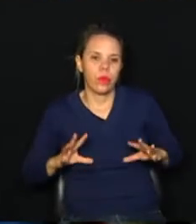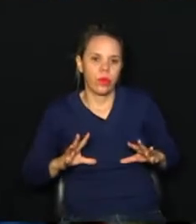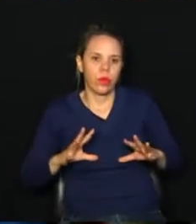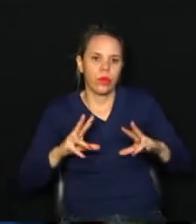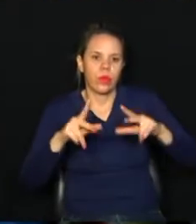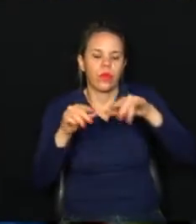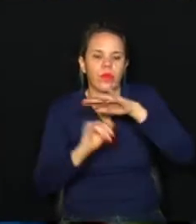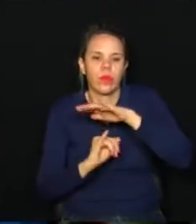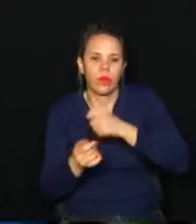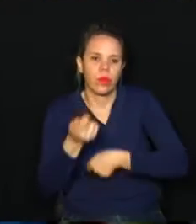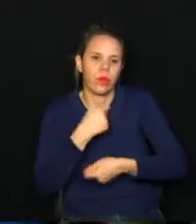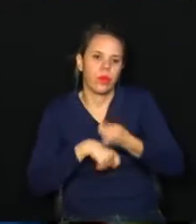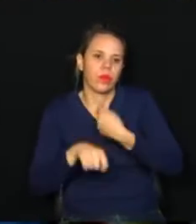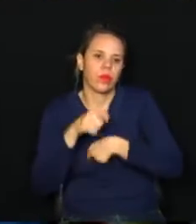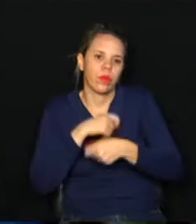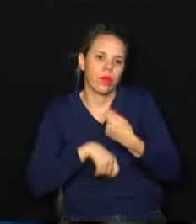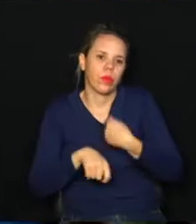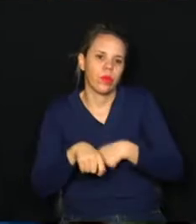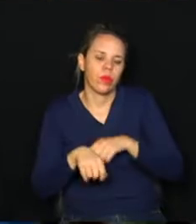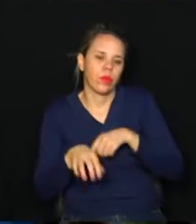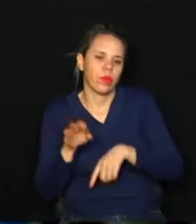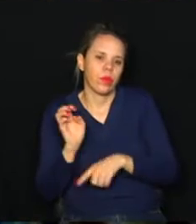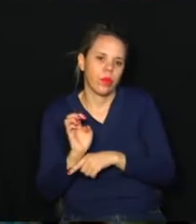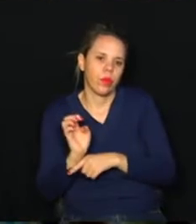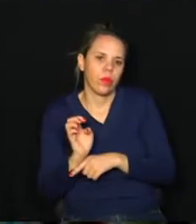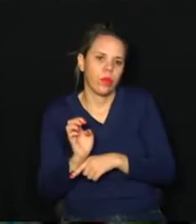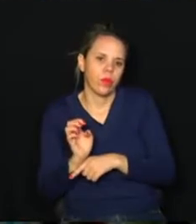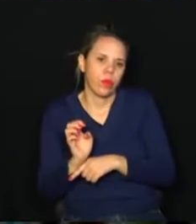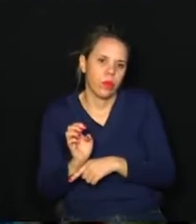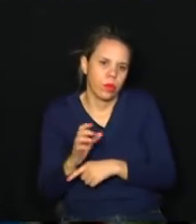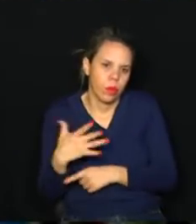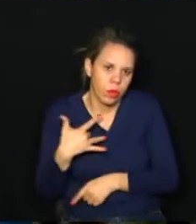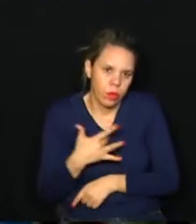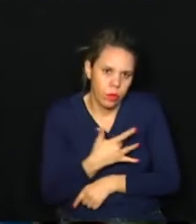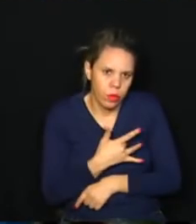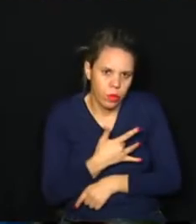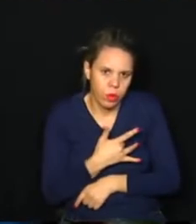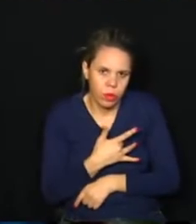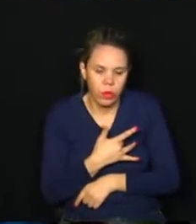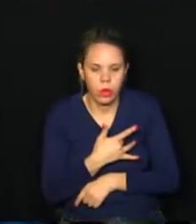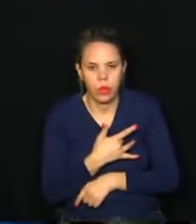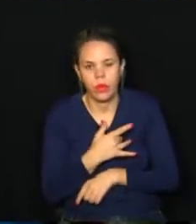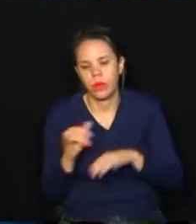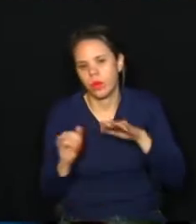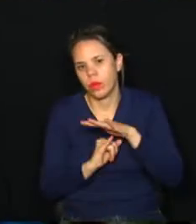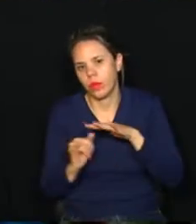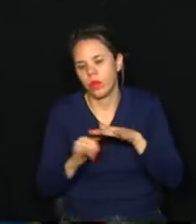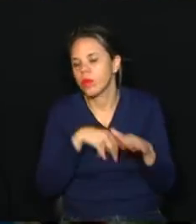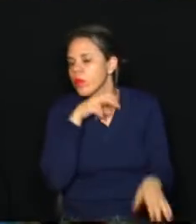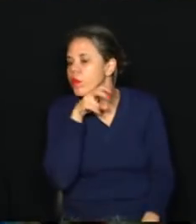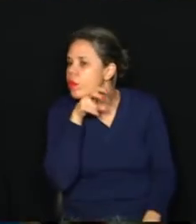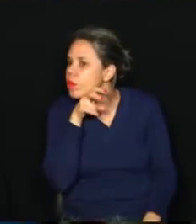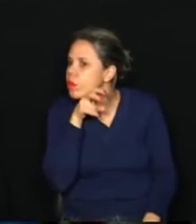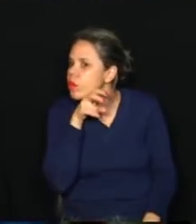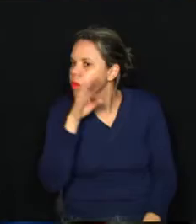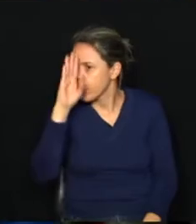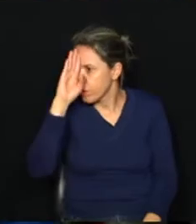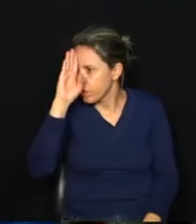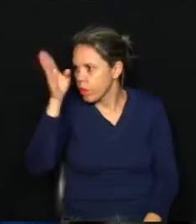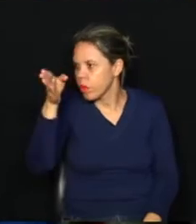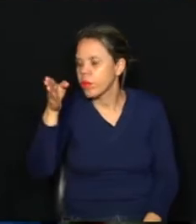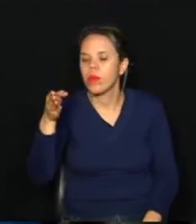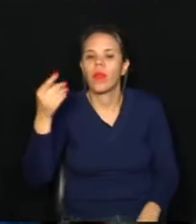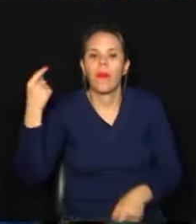institutos da administração direta estadual, inclusive os da saúde. O Instituto Butantan, tão destacado no